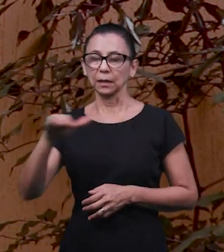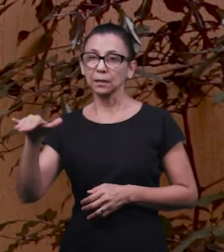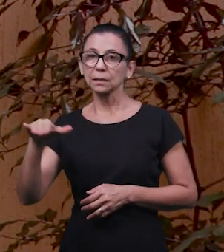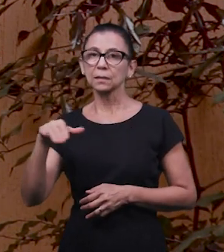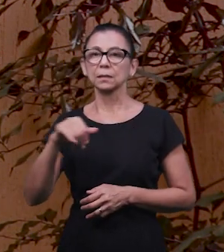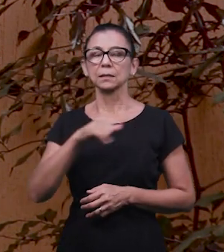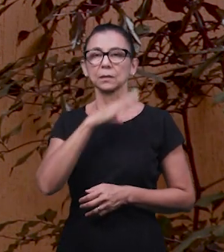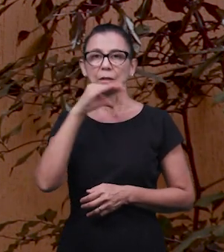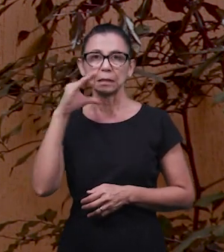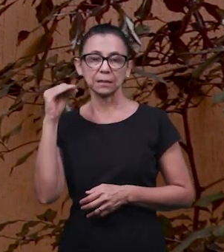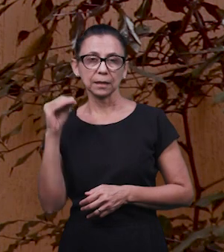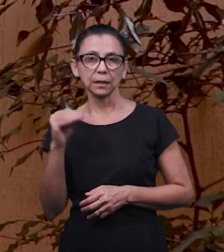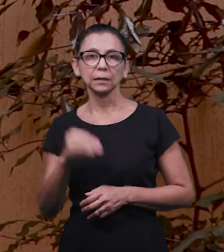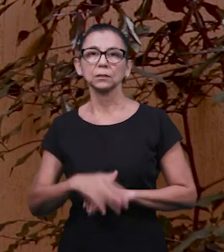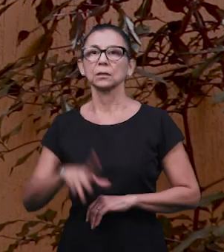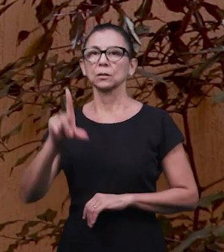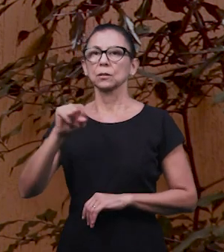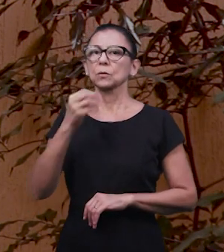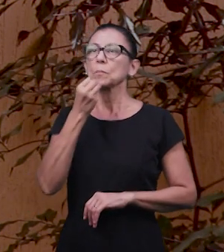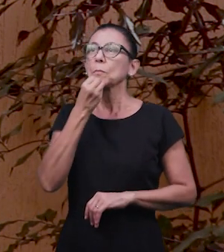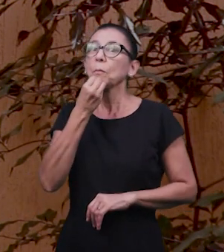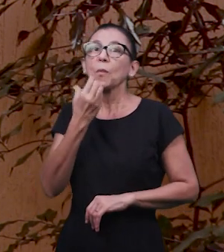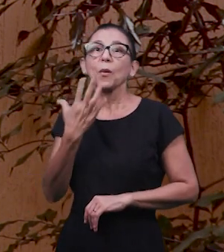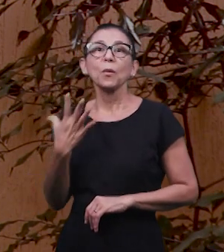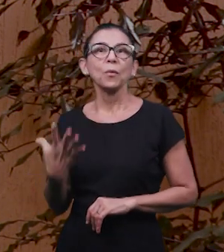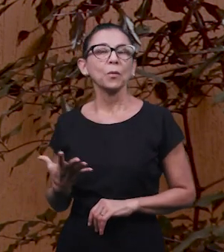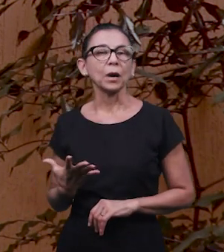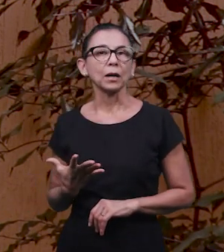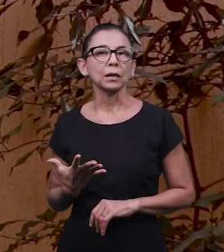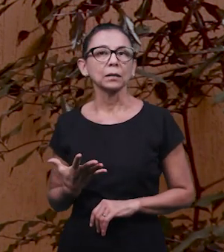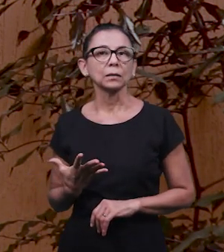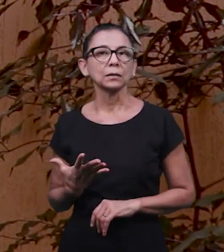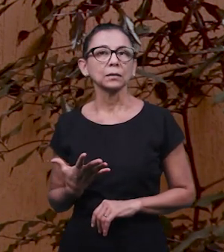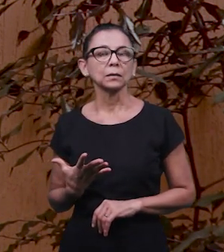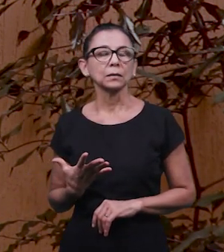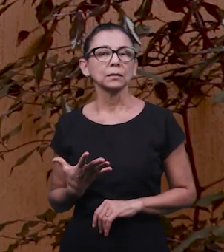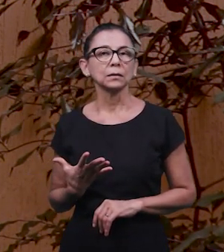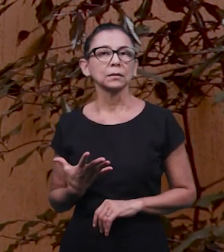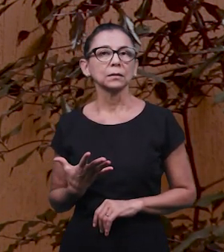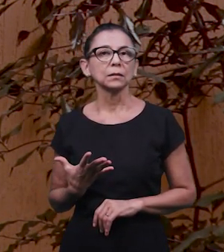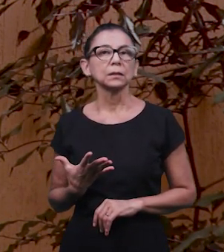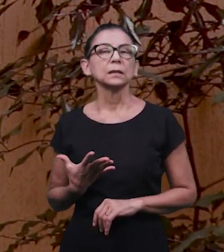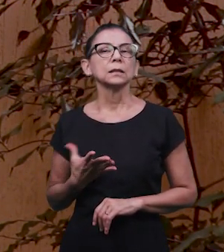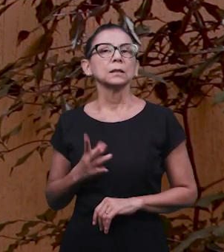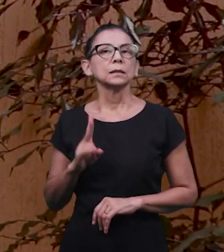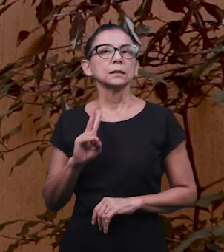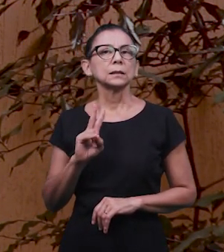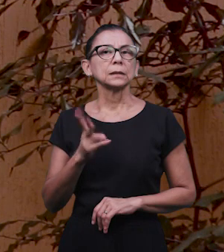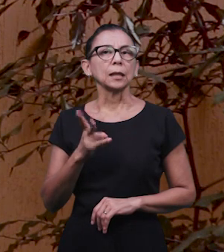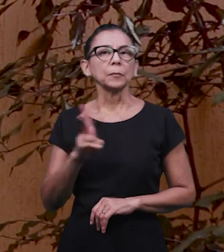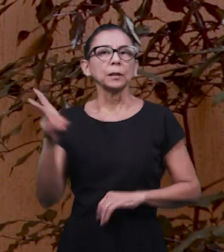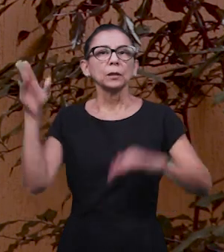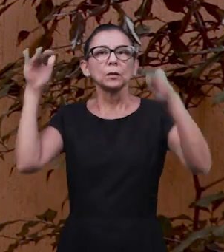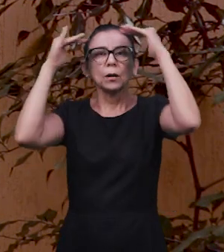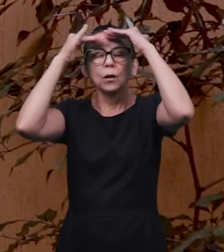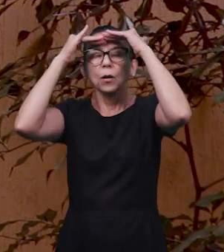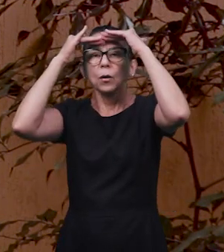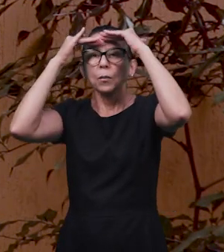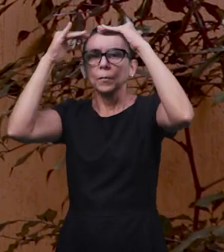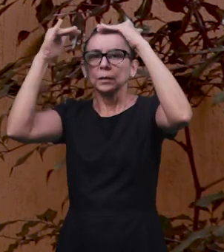quer para nós, as crianças, intermediários, adolescentes, é que nós façamos uma má escolha como Sansão? De